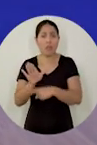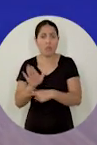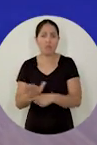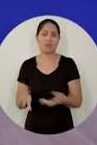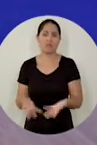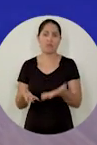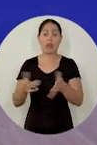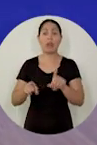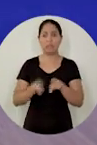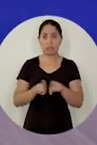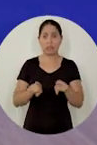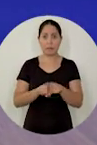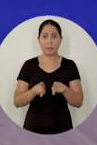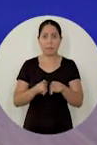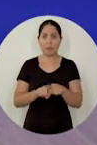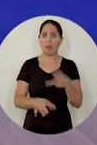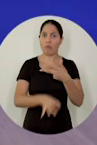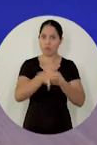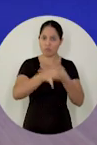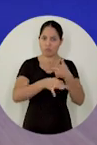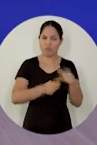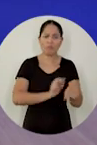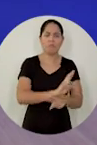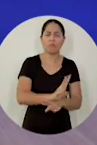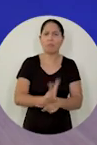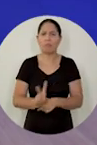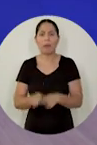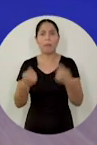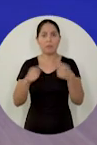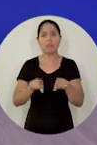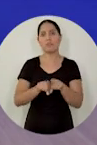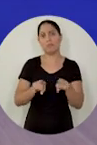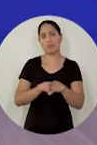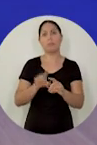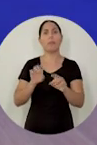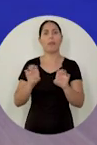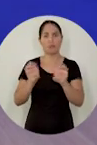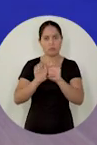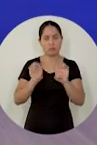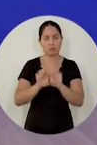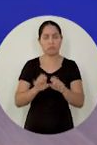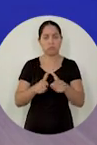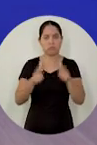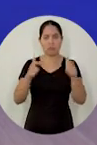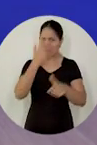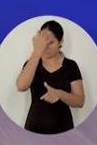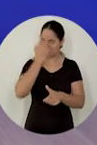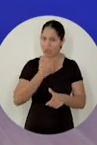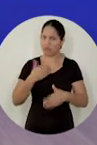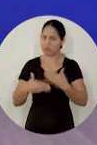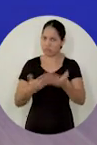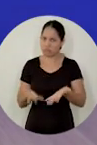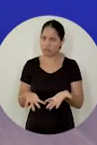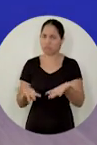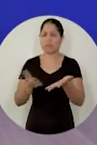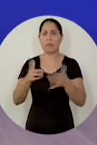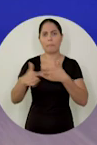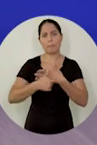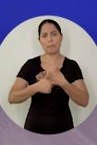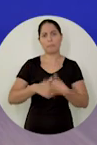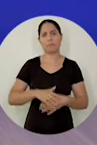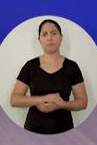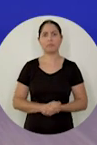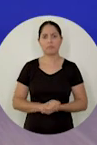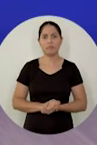e o Estado fiscalizador precisa de estrutura, maior empenho e, sem dúvida nenhuma, maior seriedade na conduta do seu